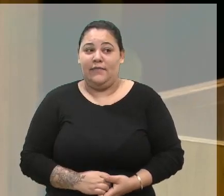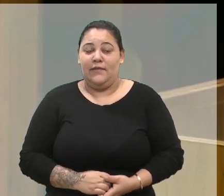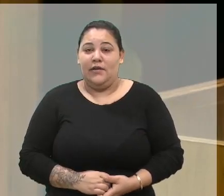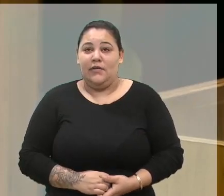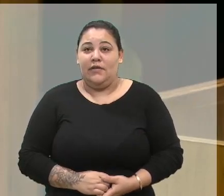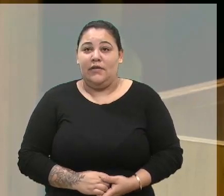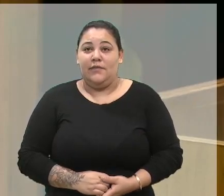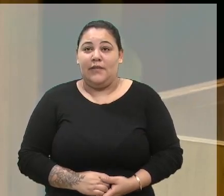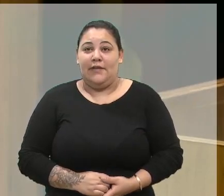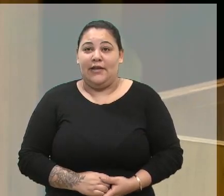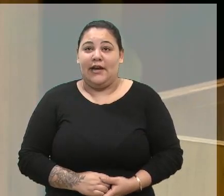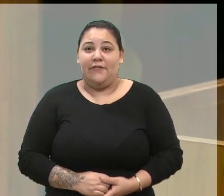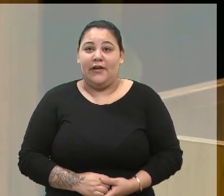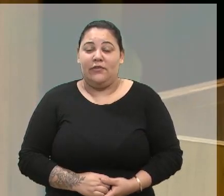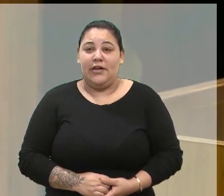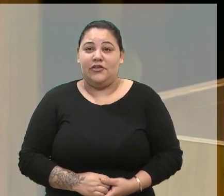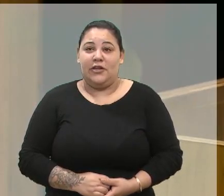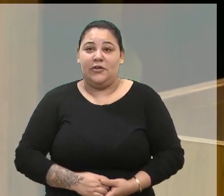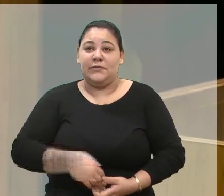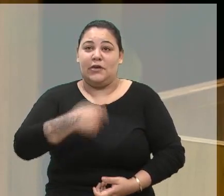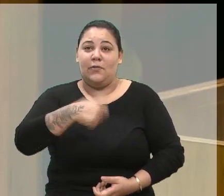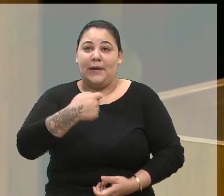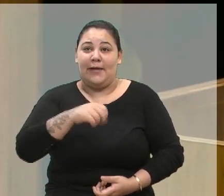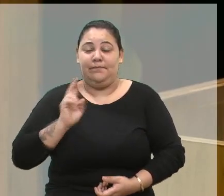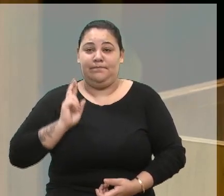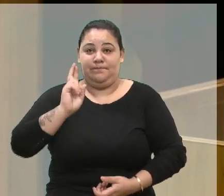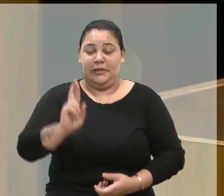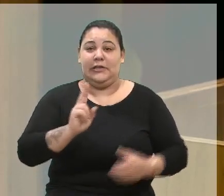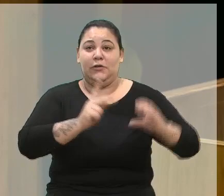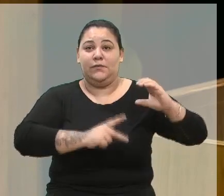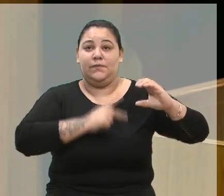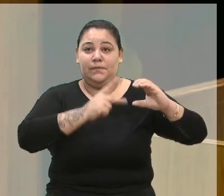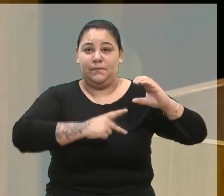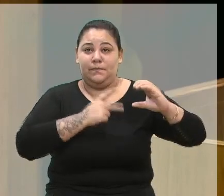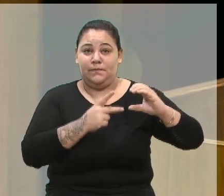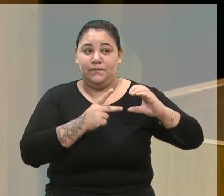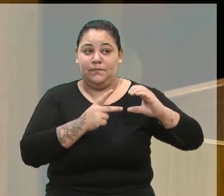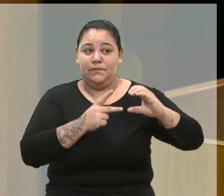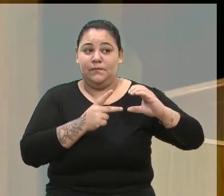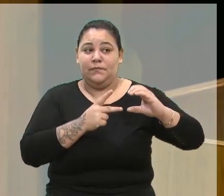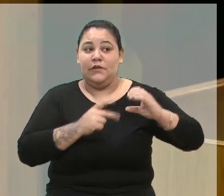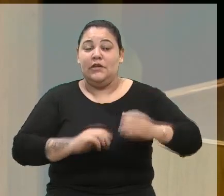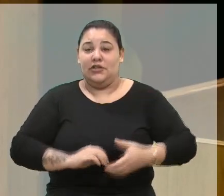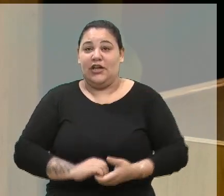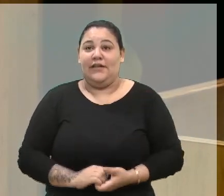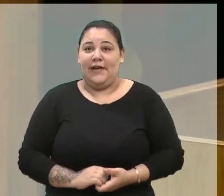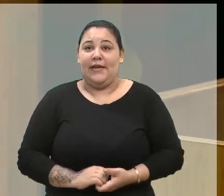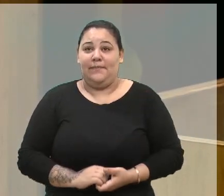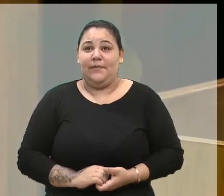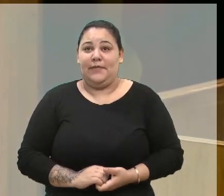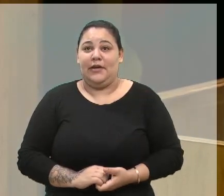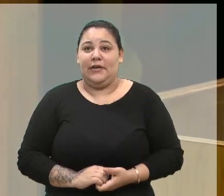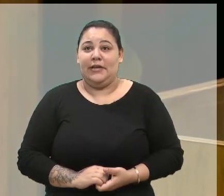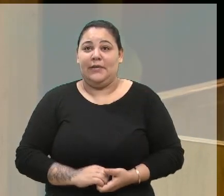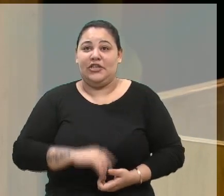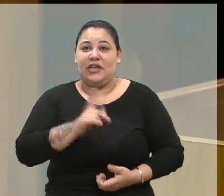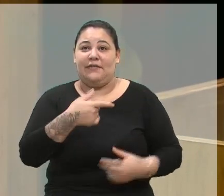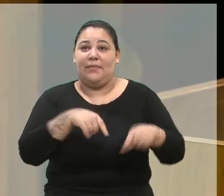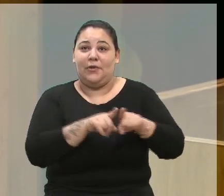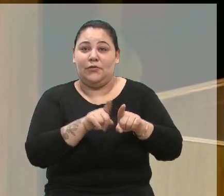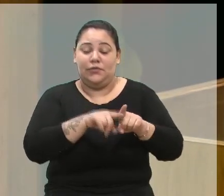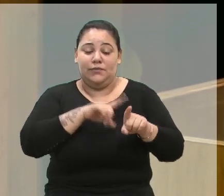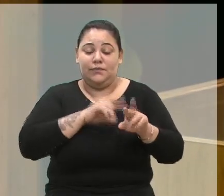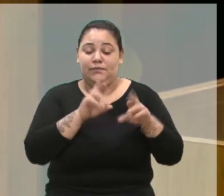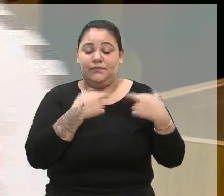precisamente na quinta-feira, representando a Câmara de Vereadores na Assembleia Legislativa. Uma audiência pública